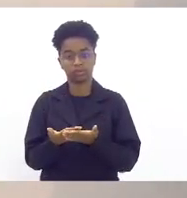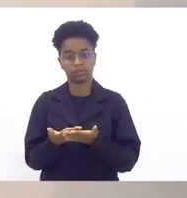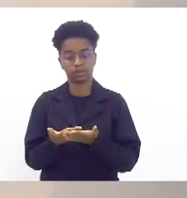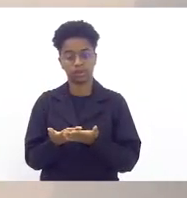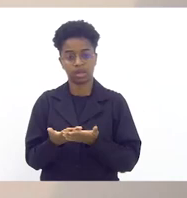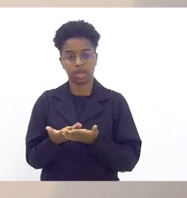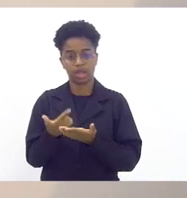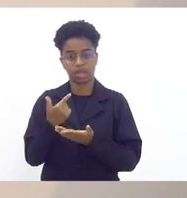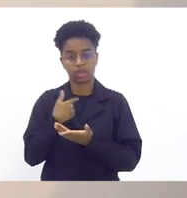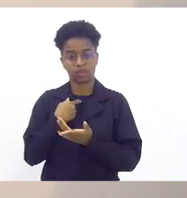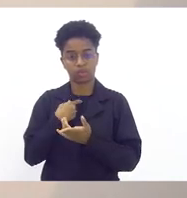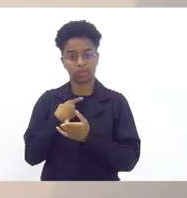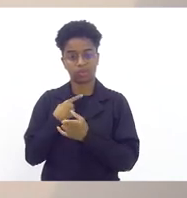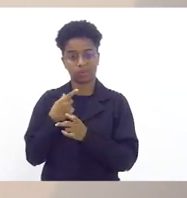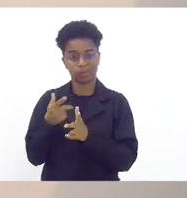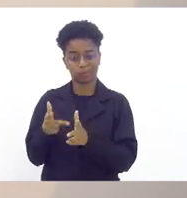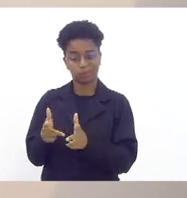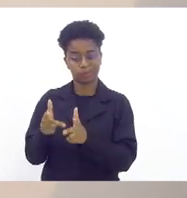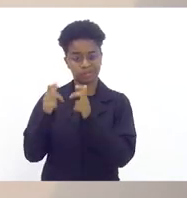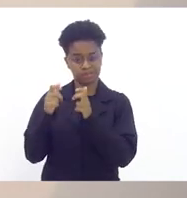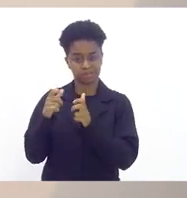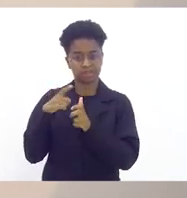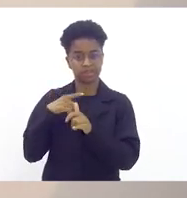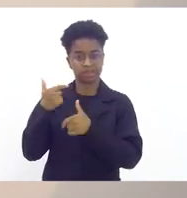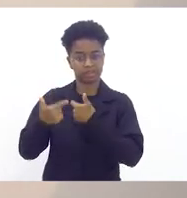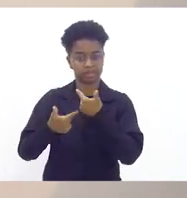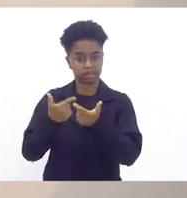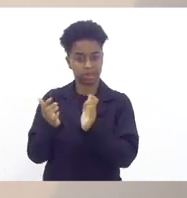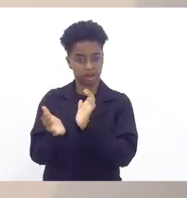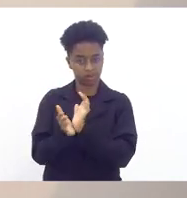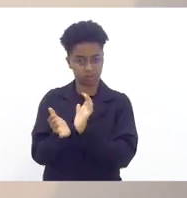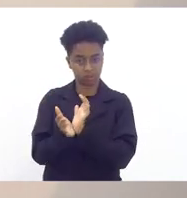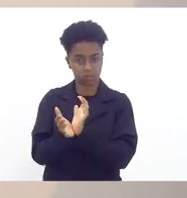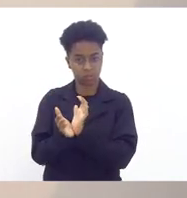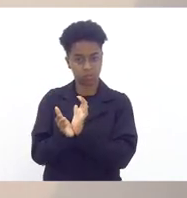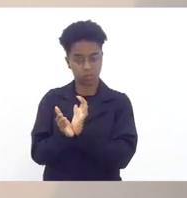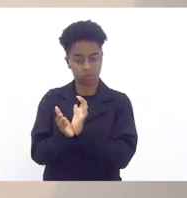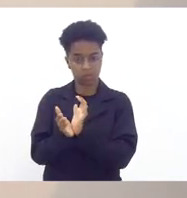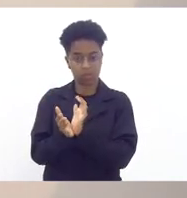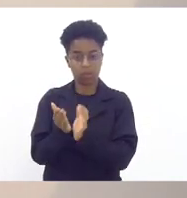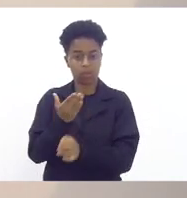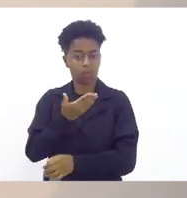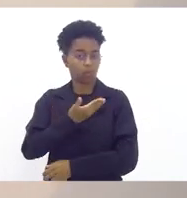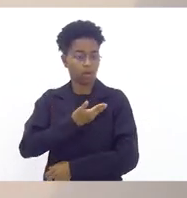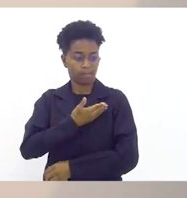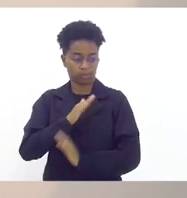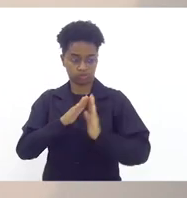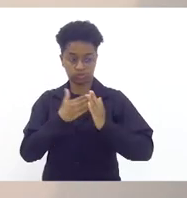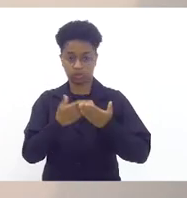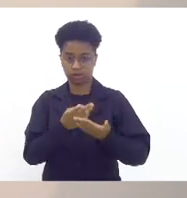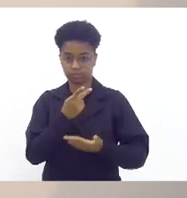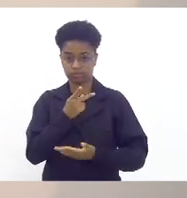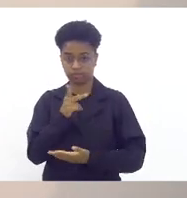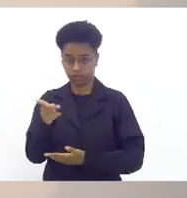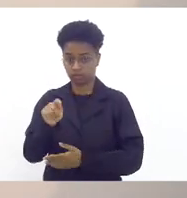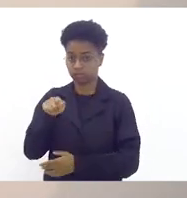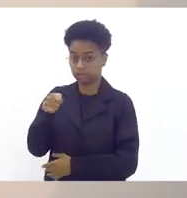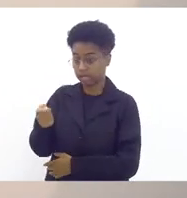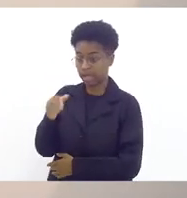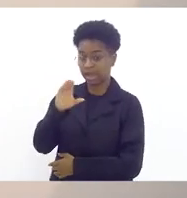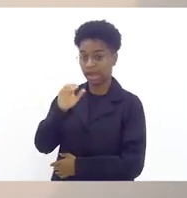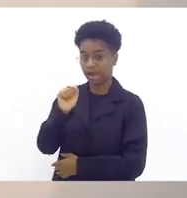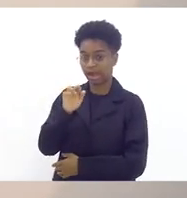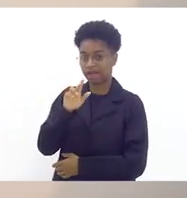eu identifico, em um momento de trabalho em grupo, um coleguinha chamando ele de carvão. E comunico à professora.